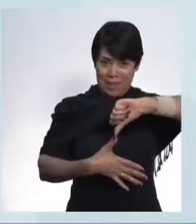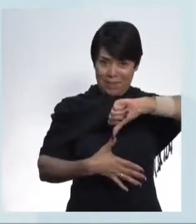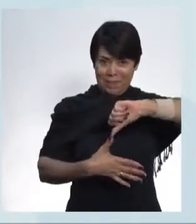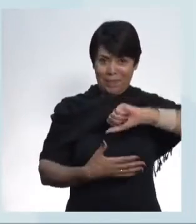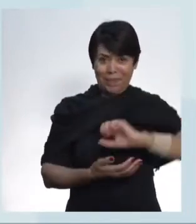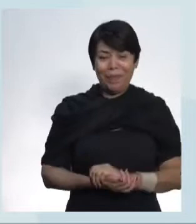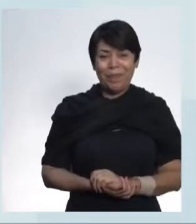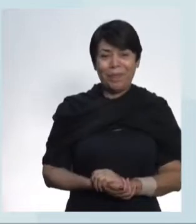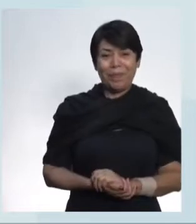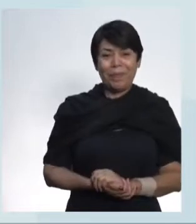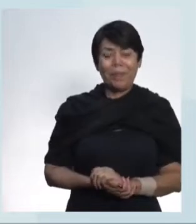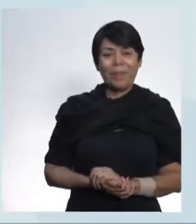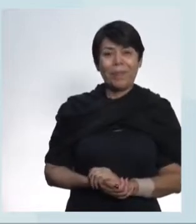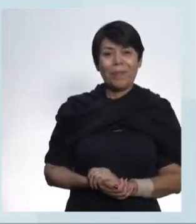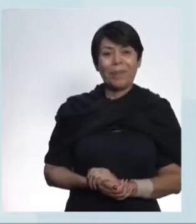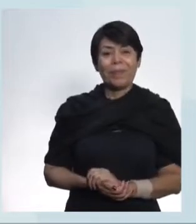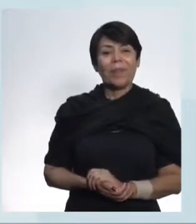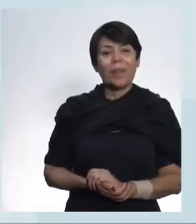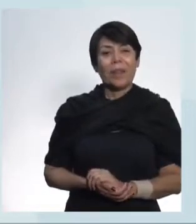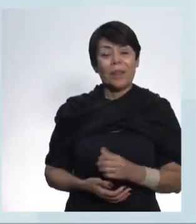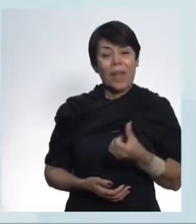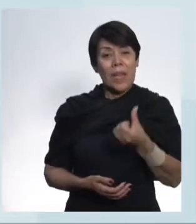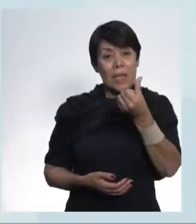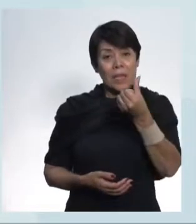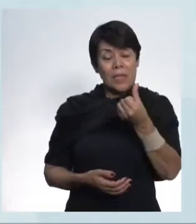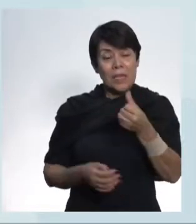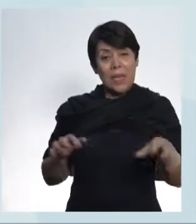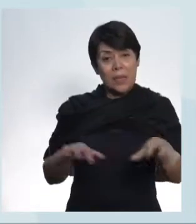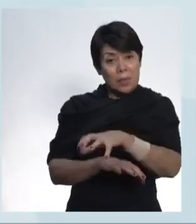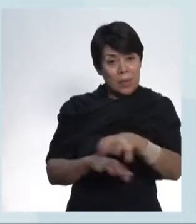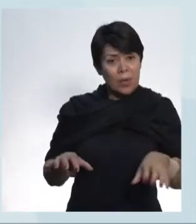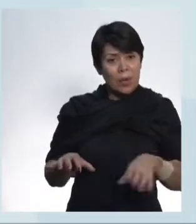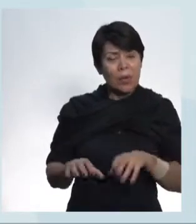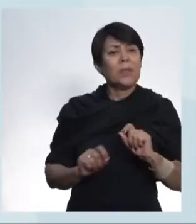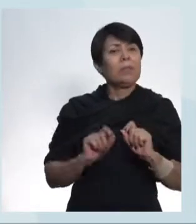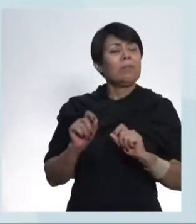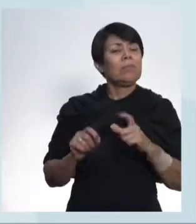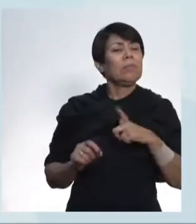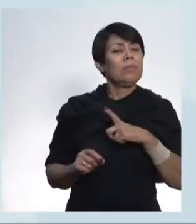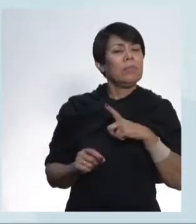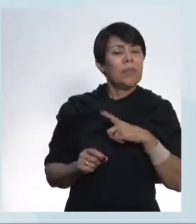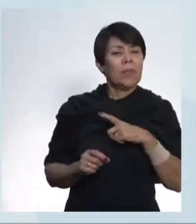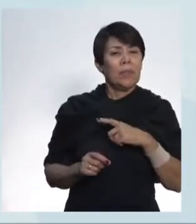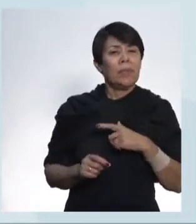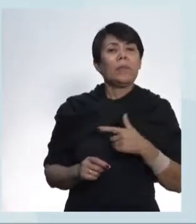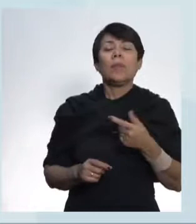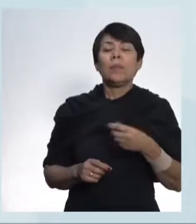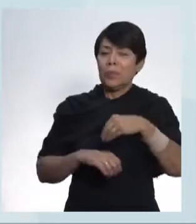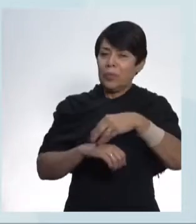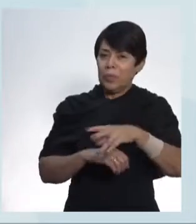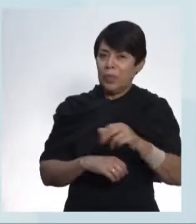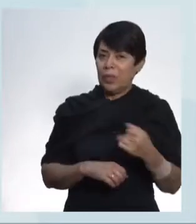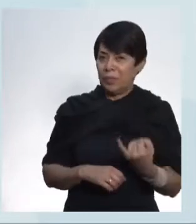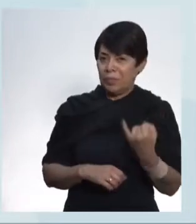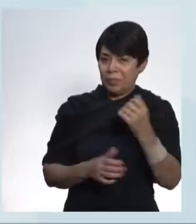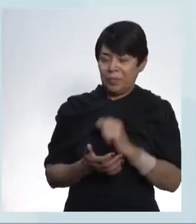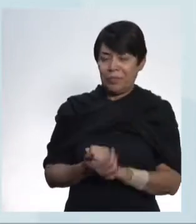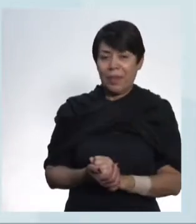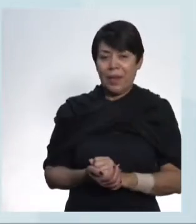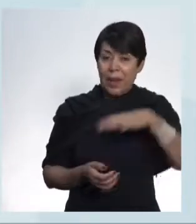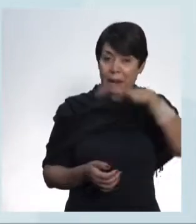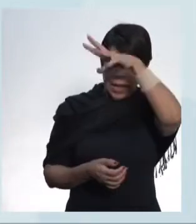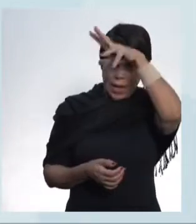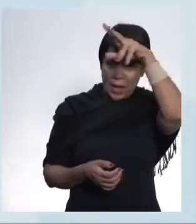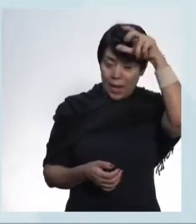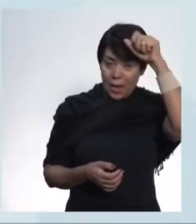características dos nossos 6 biomas brasileiros. A professora já deu algumas, nós vamos citar outras aí. A Amazônia,